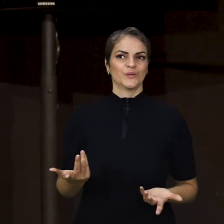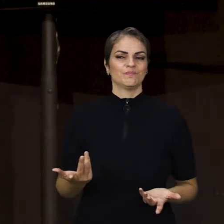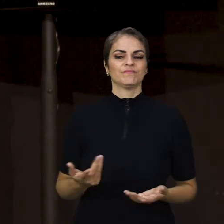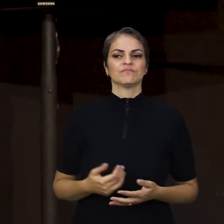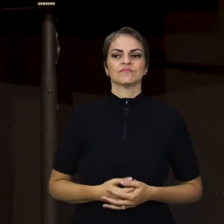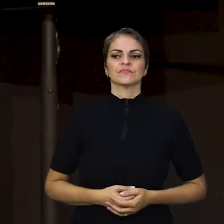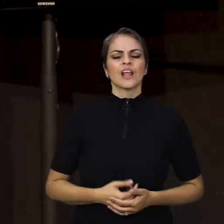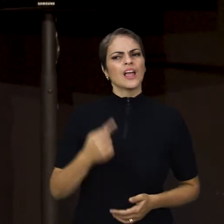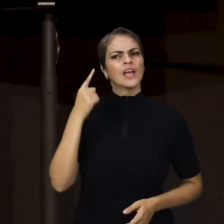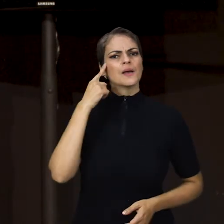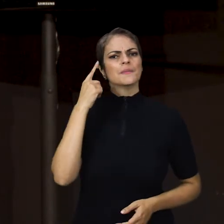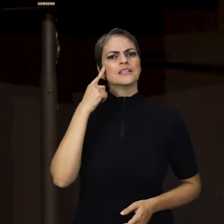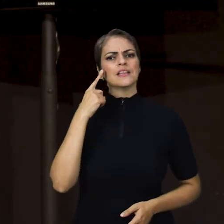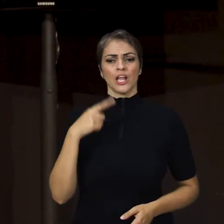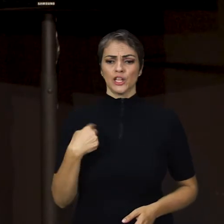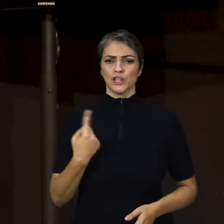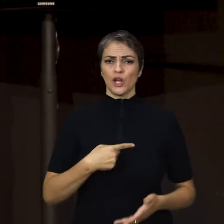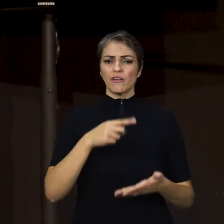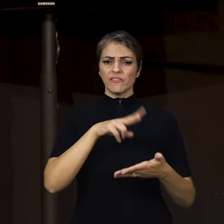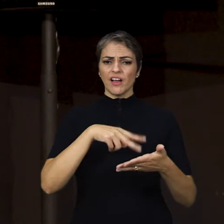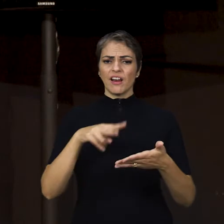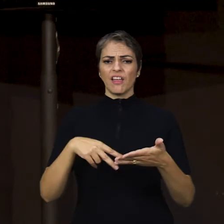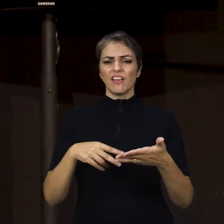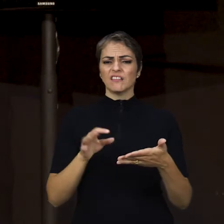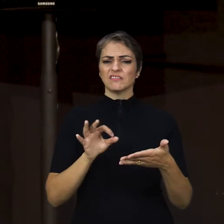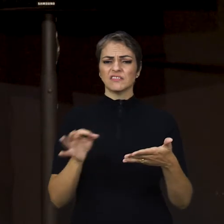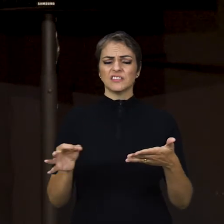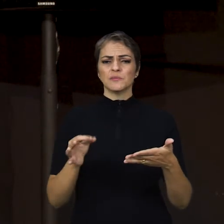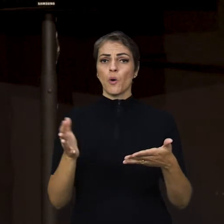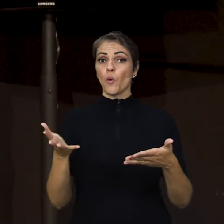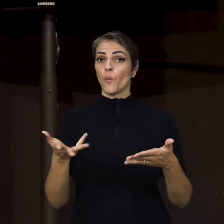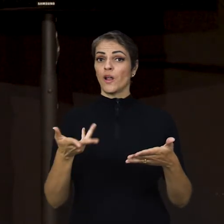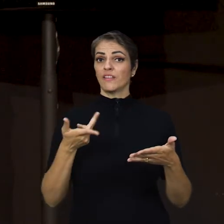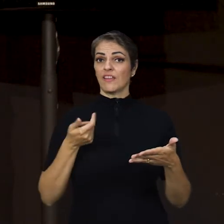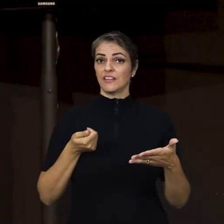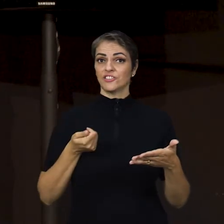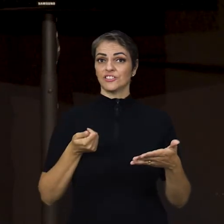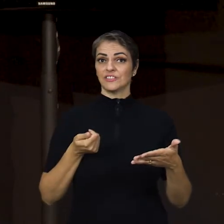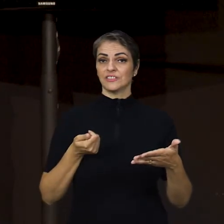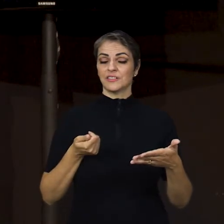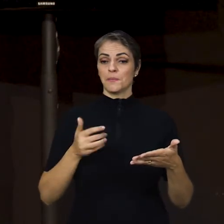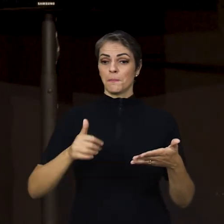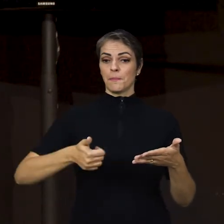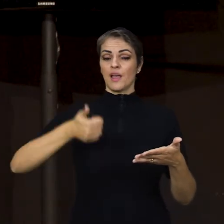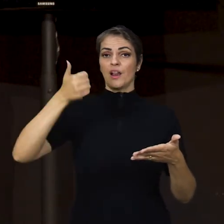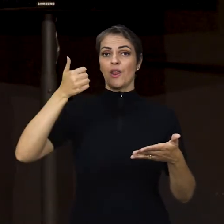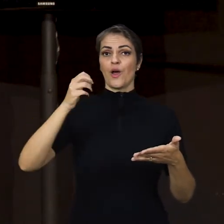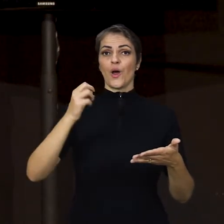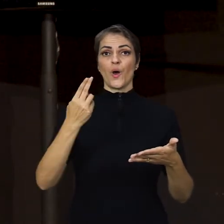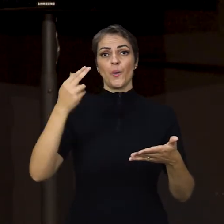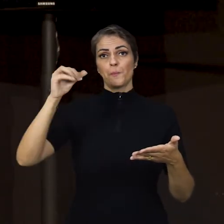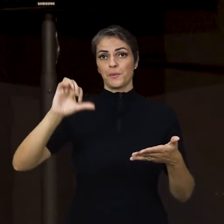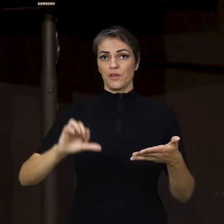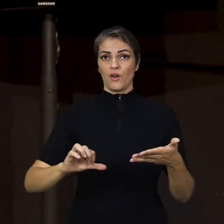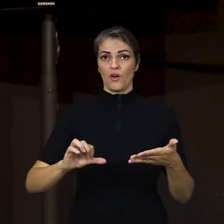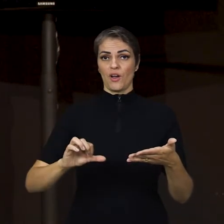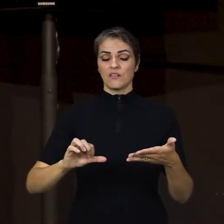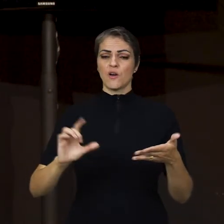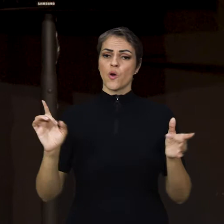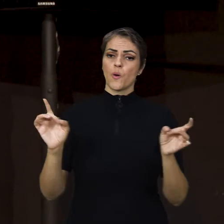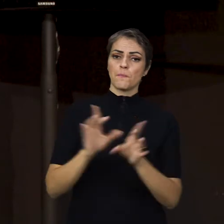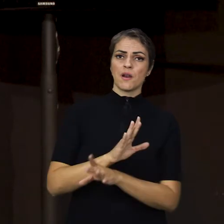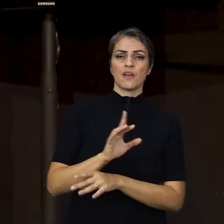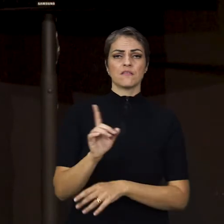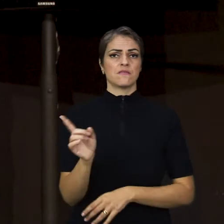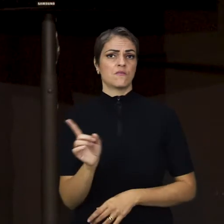conseguir interpretar os textos bíblicos. Nossa interpretação será melhor ou pior, mais completa ou menos completa, dependendo